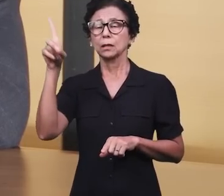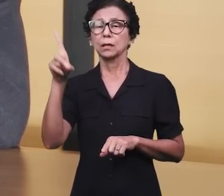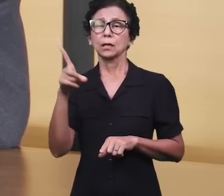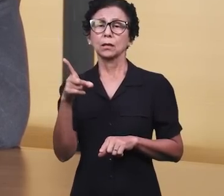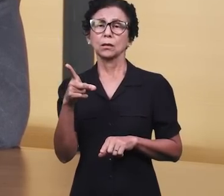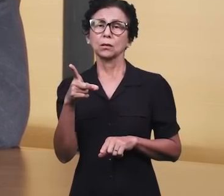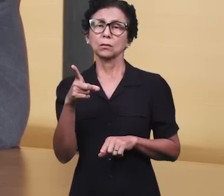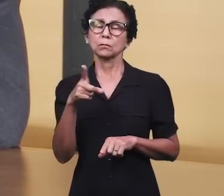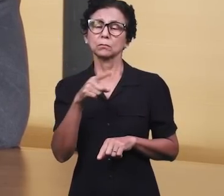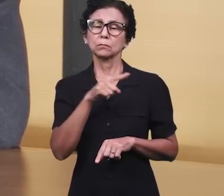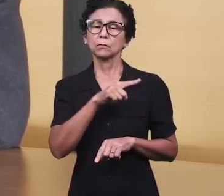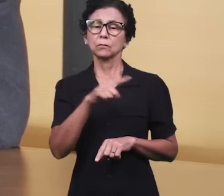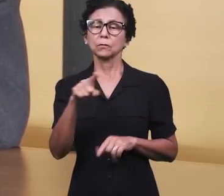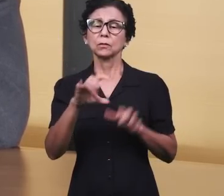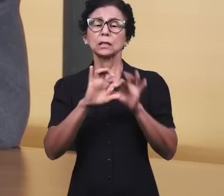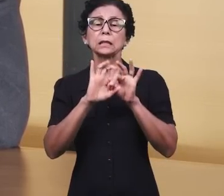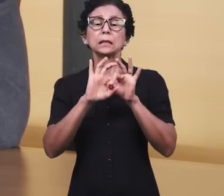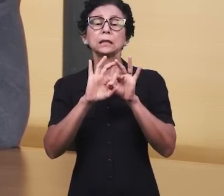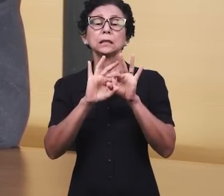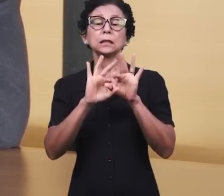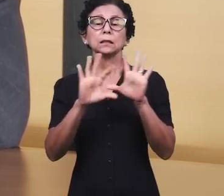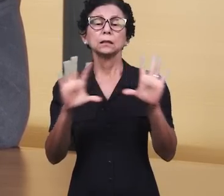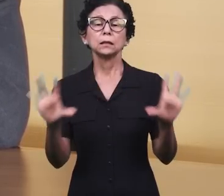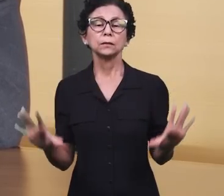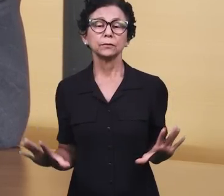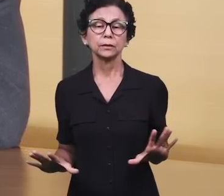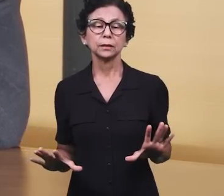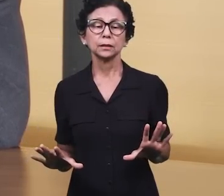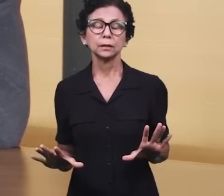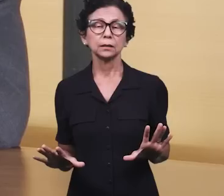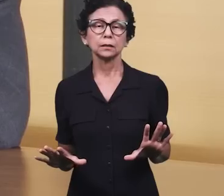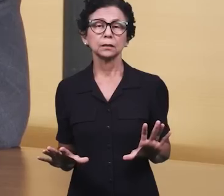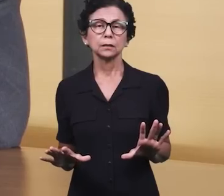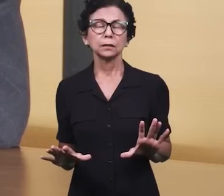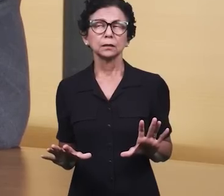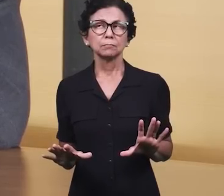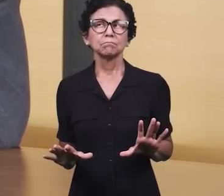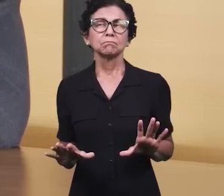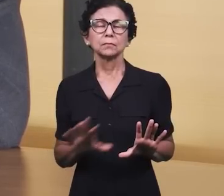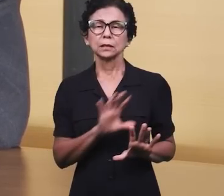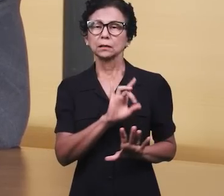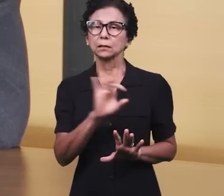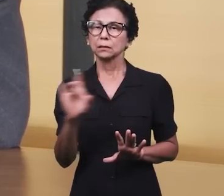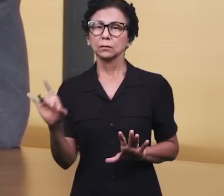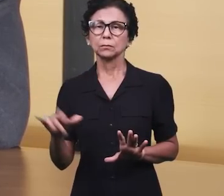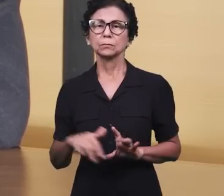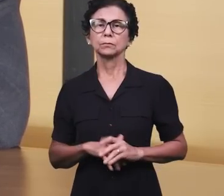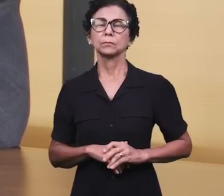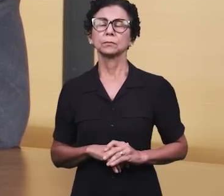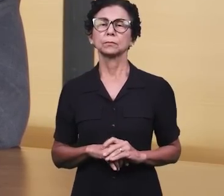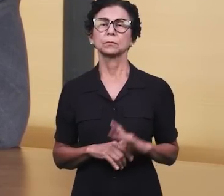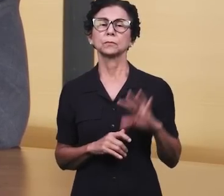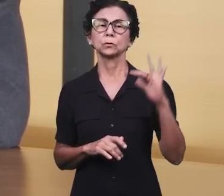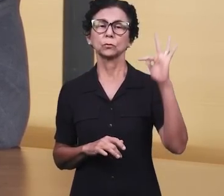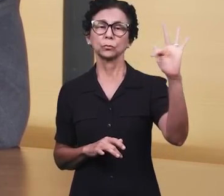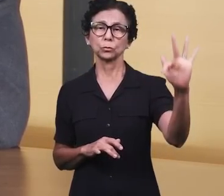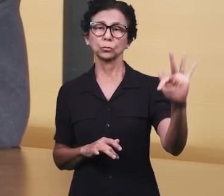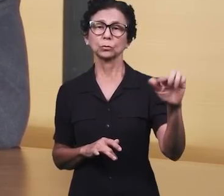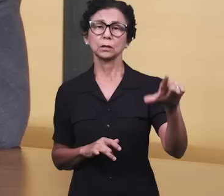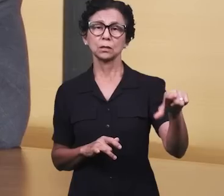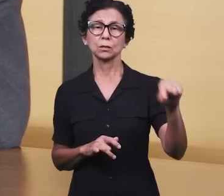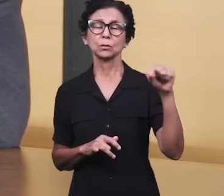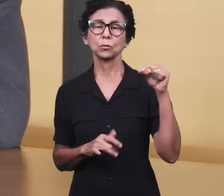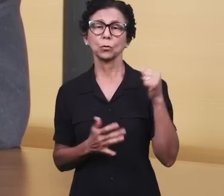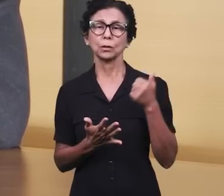com o livre-arbítrio. Mas na hora da dificuldade, certamente, ele vai lembrar da herança que ele